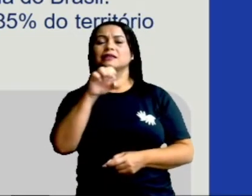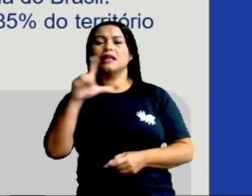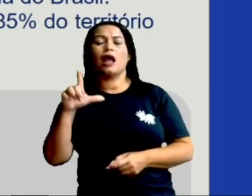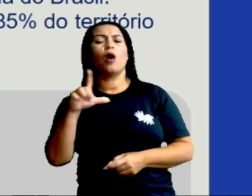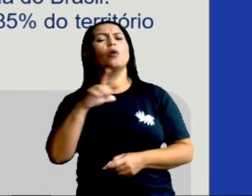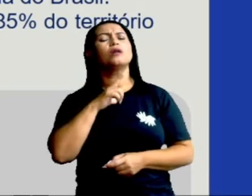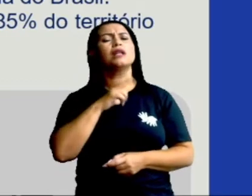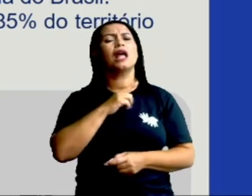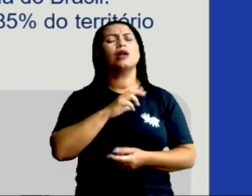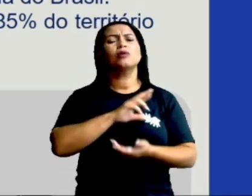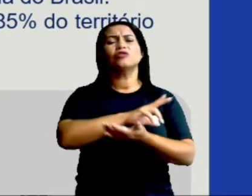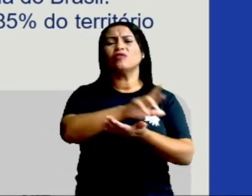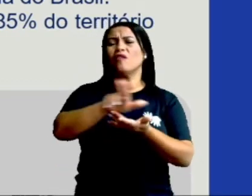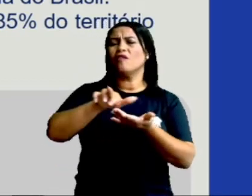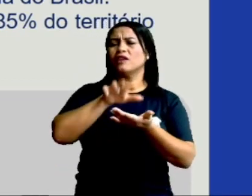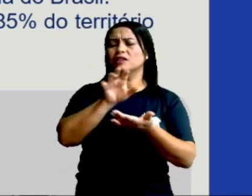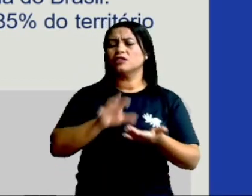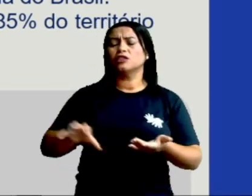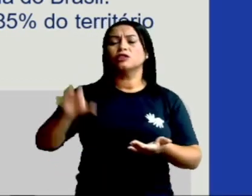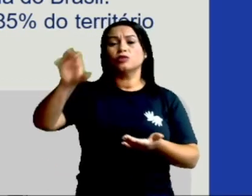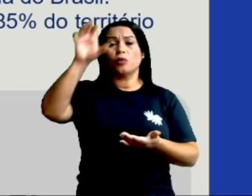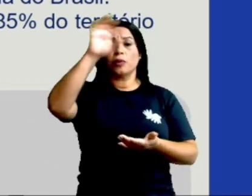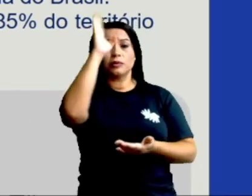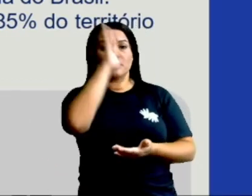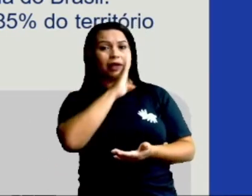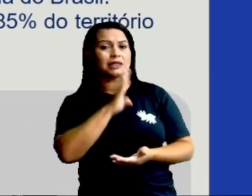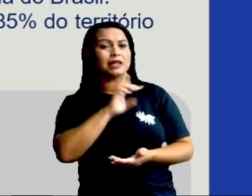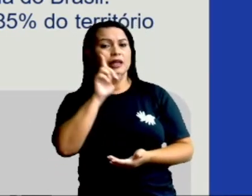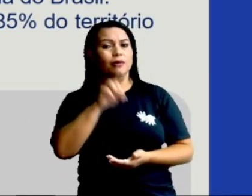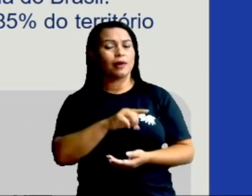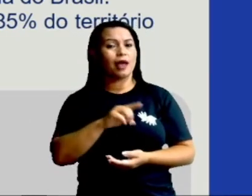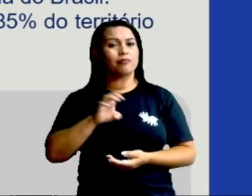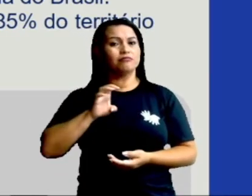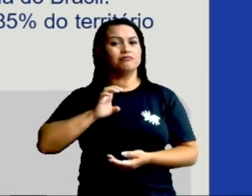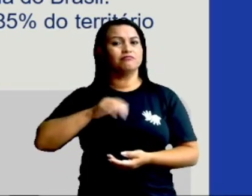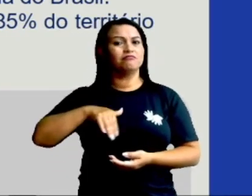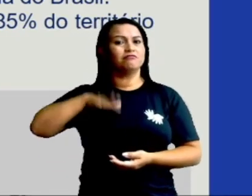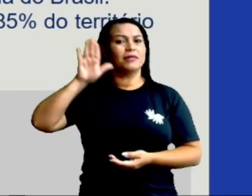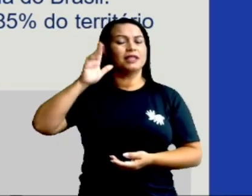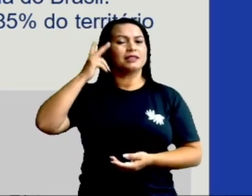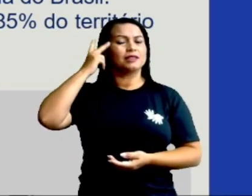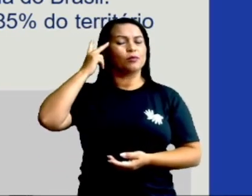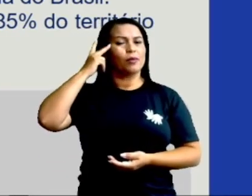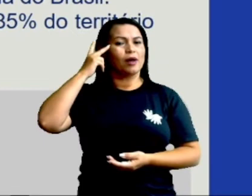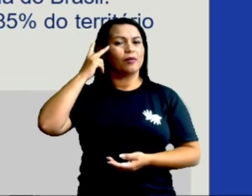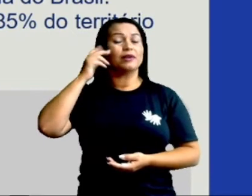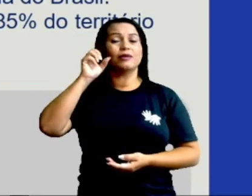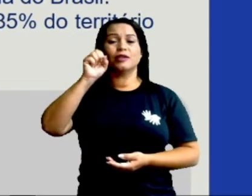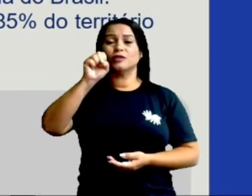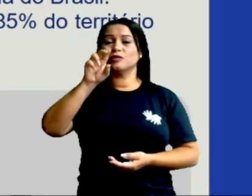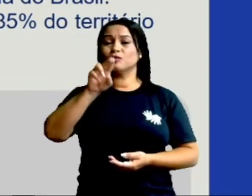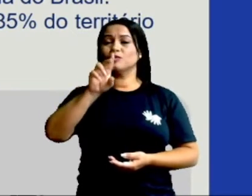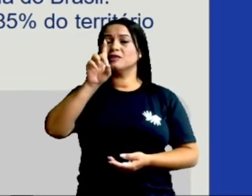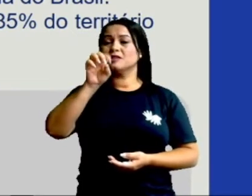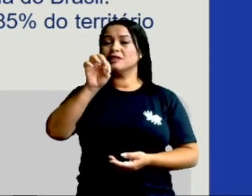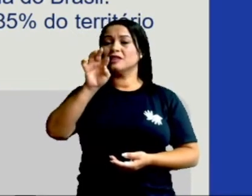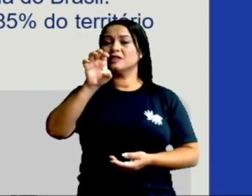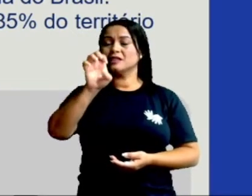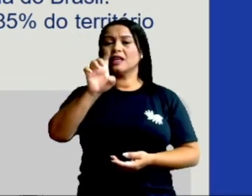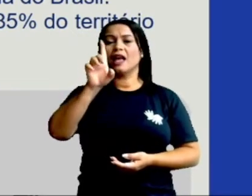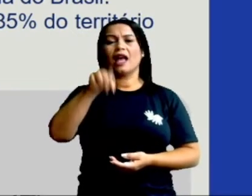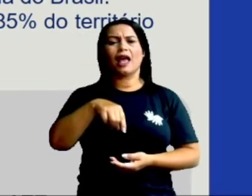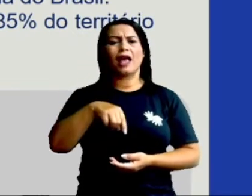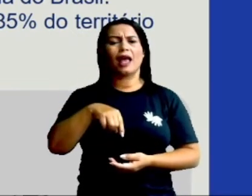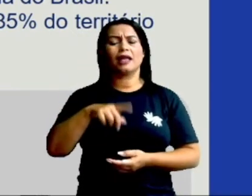e entre as regiões brasileiras é considerada a mais rica do país a região sudeste também